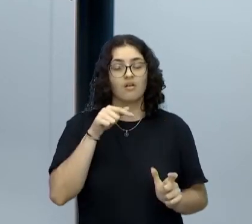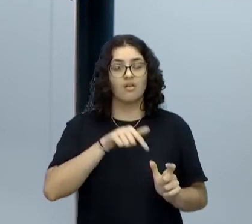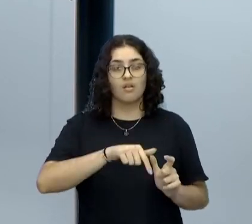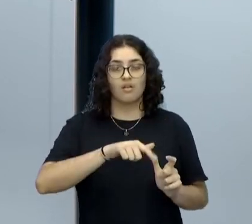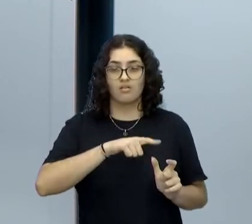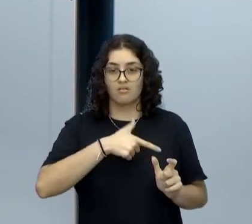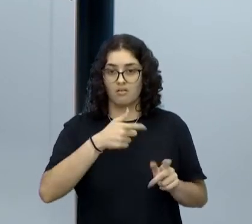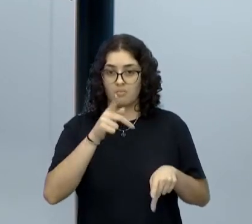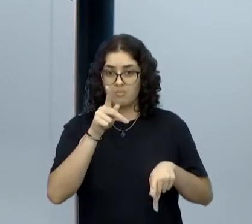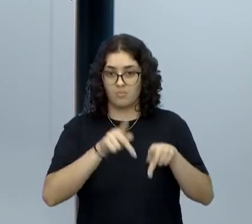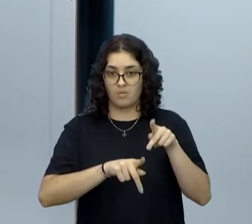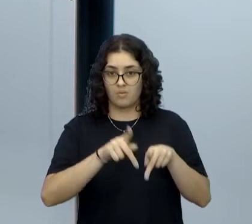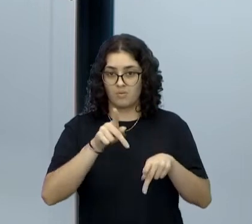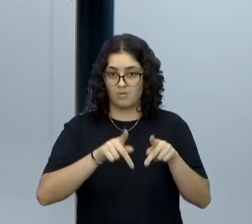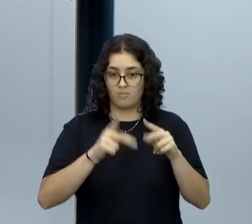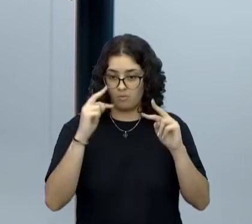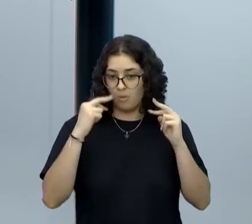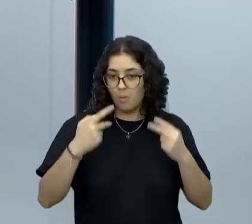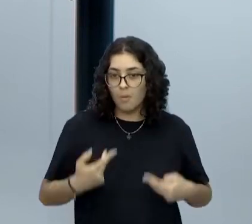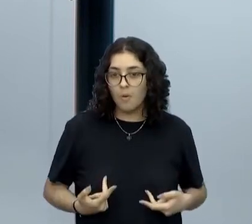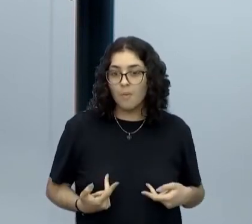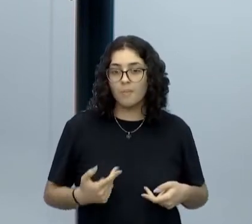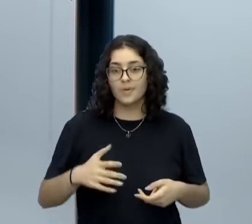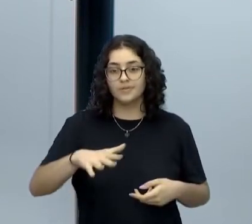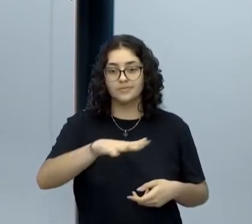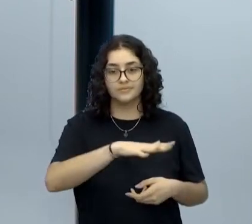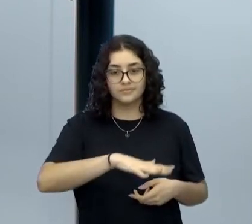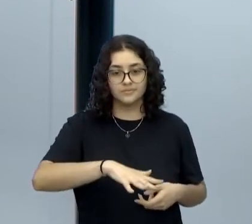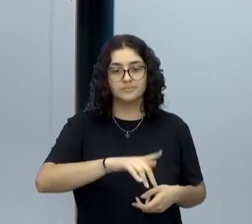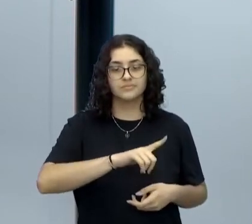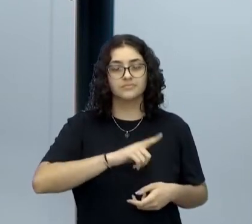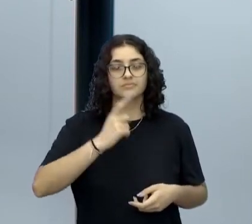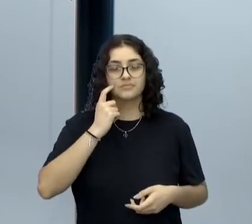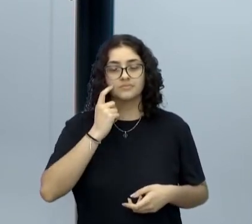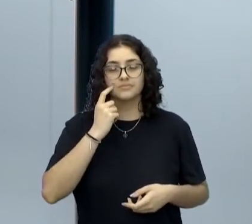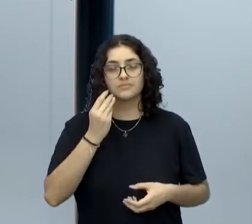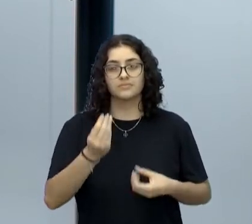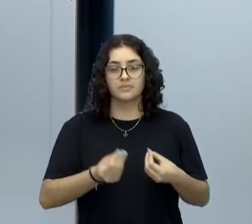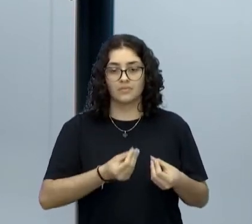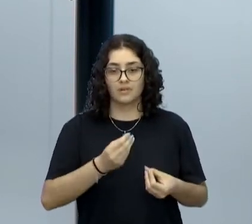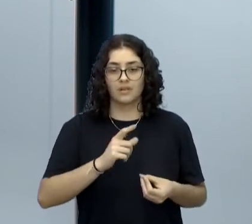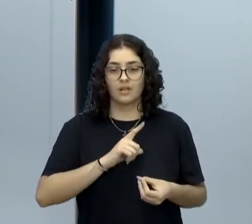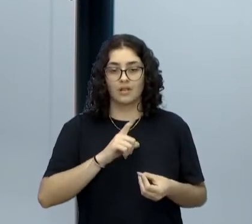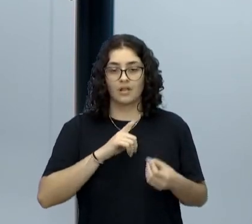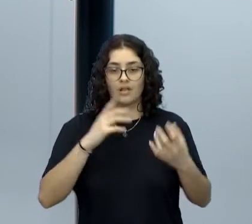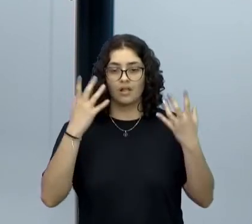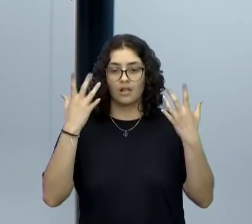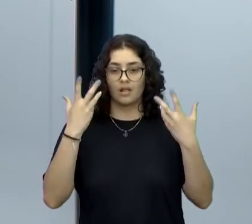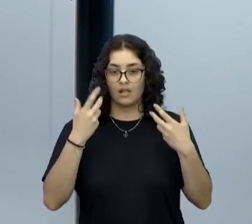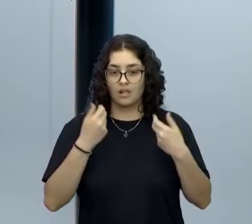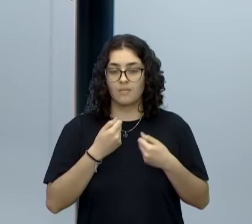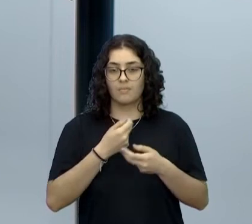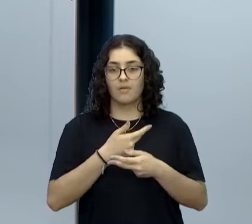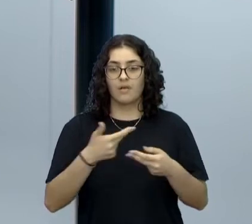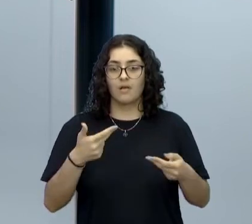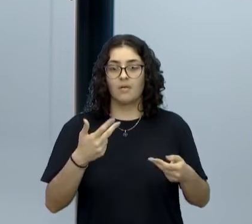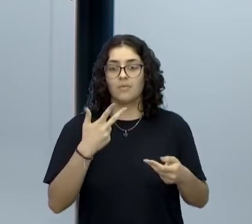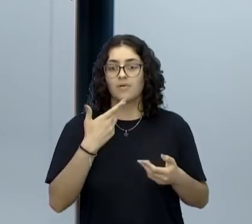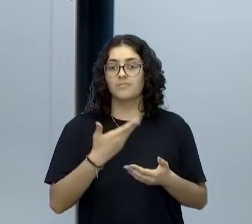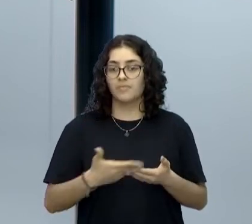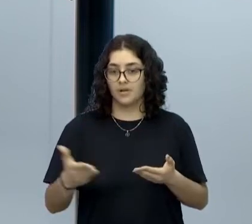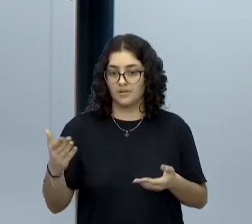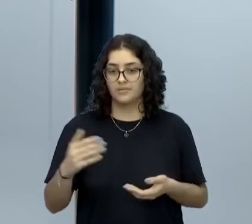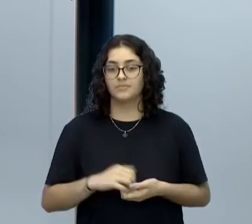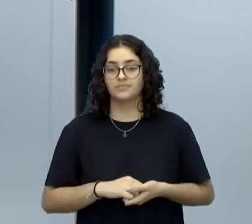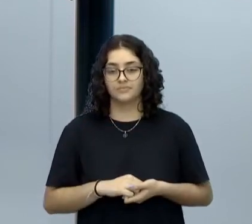uma população humana ali, a gente tem que pensar que há animais que vão perder aquele habitat. Tá